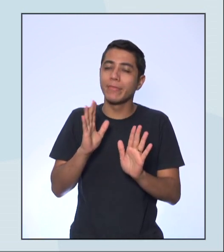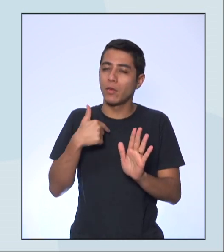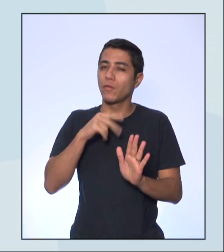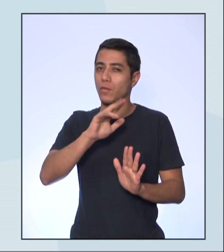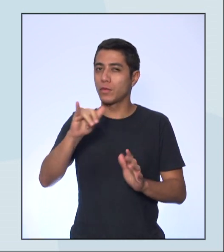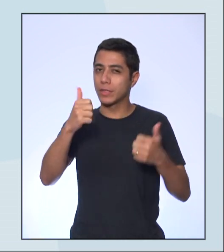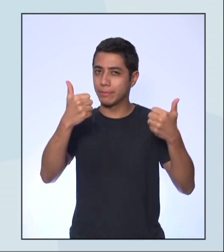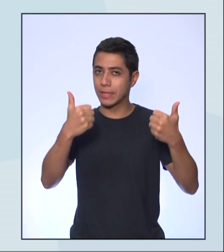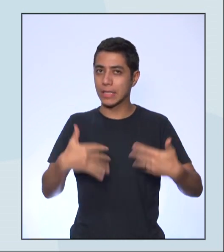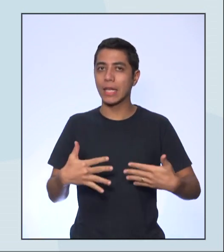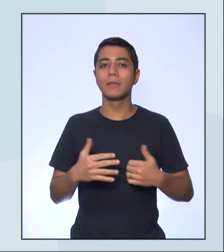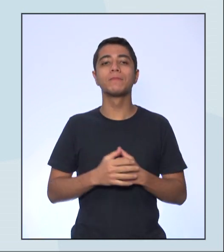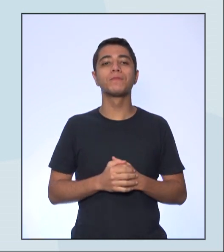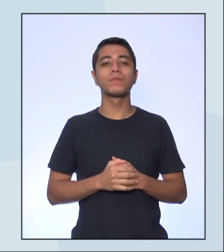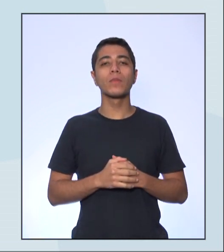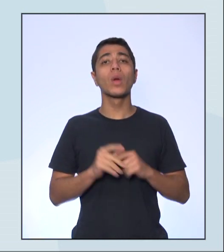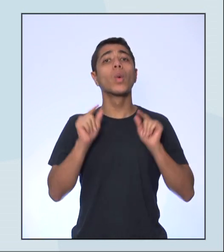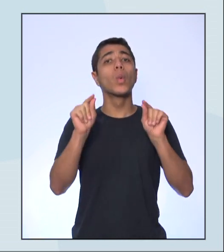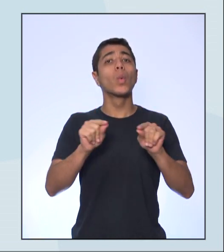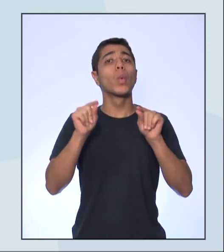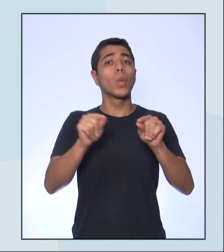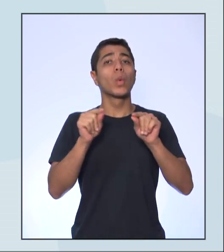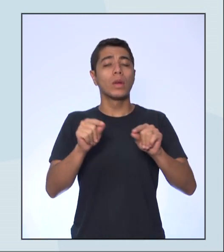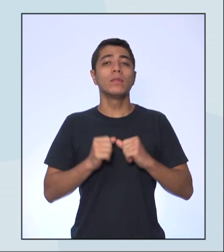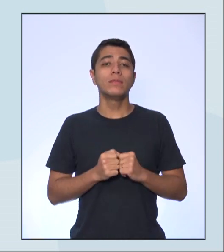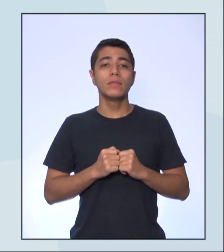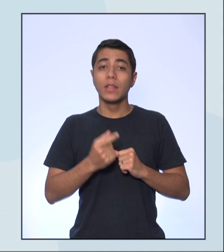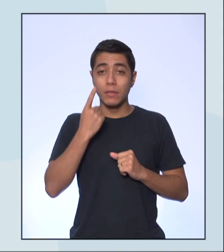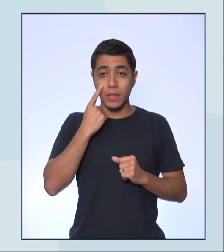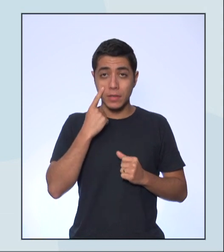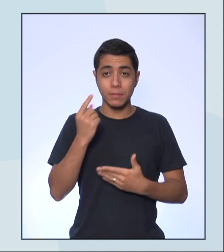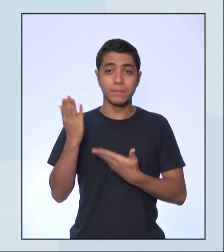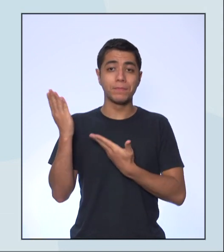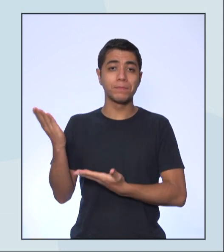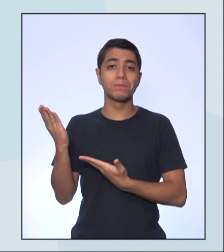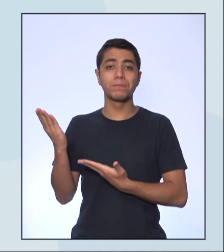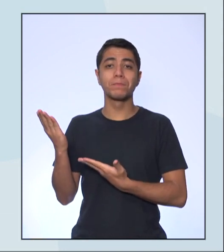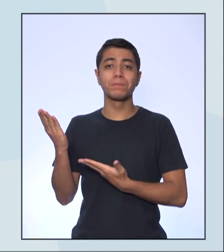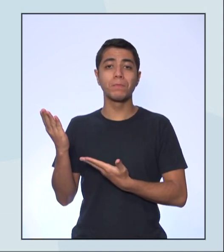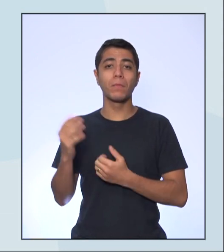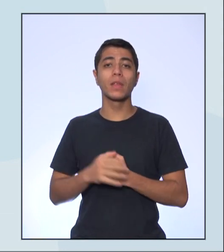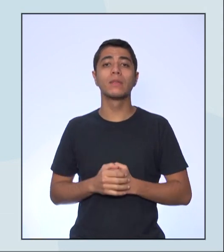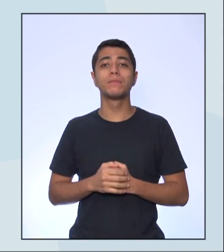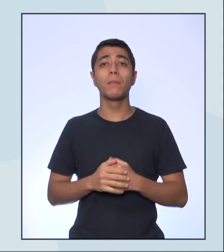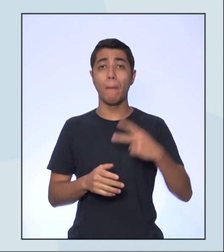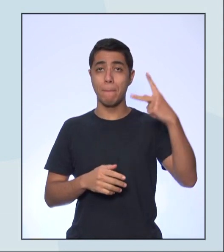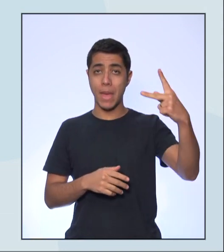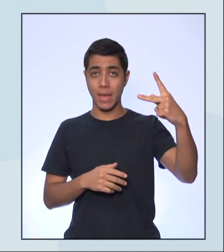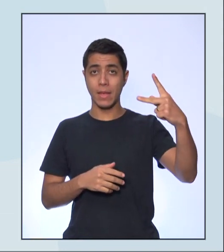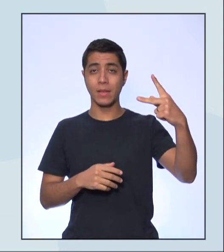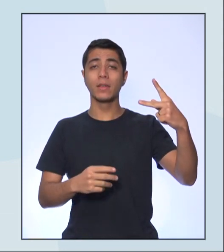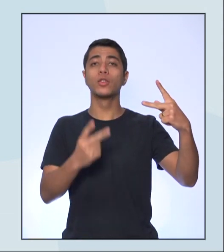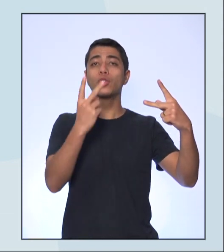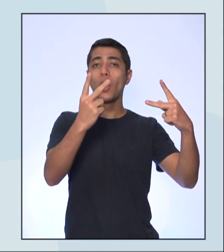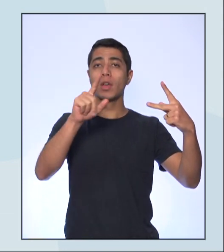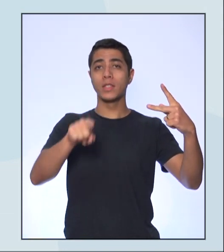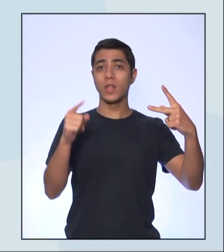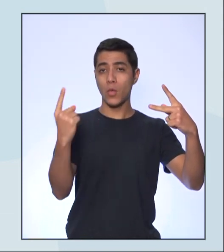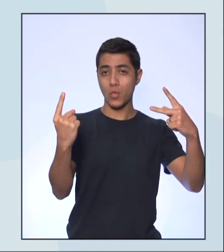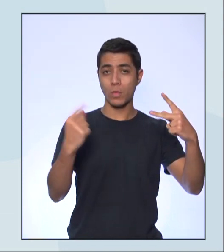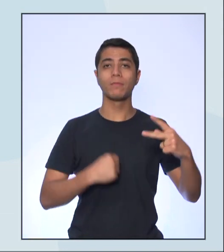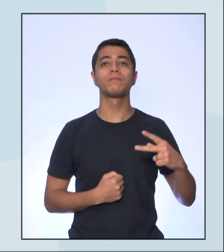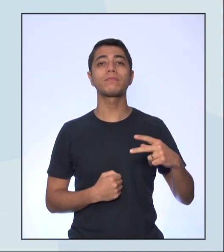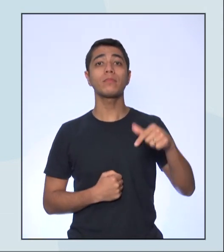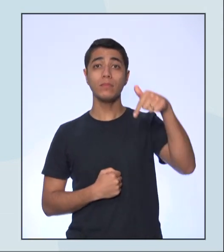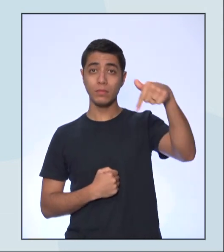seguinte. Então, tá assim, ó. Vamos verificar se os pontos 2 e 1, que é o ponto P, 0 e menos